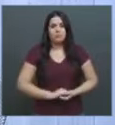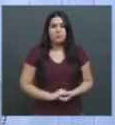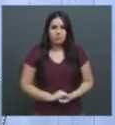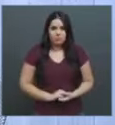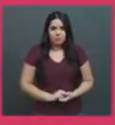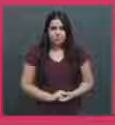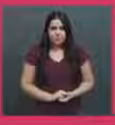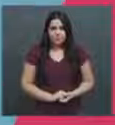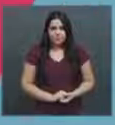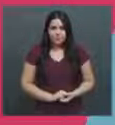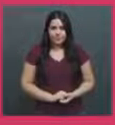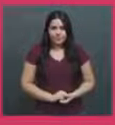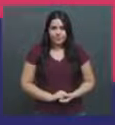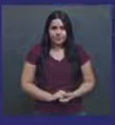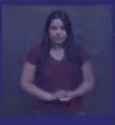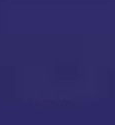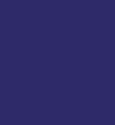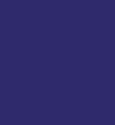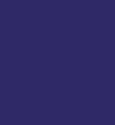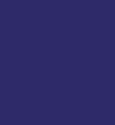UFO.